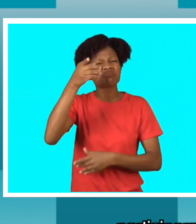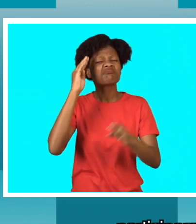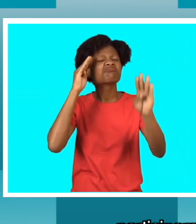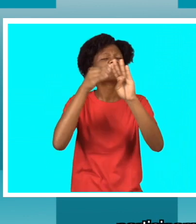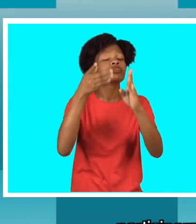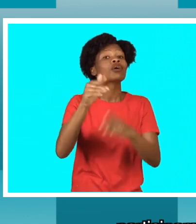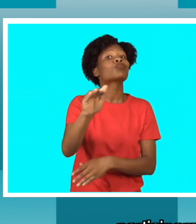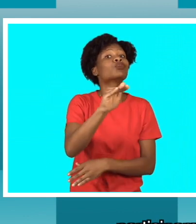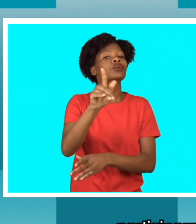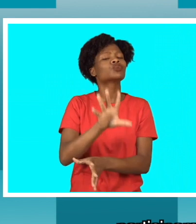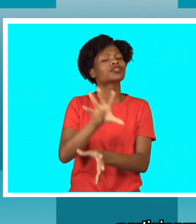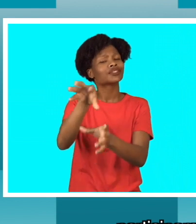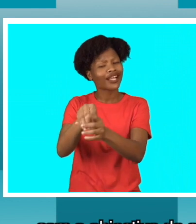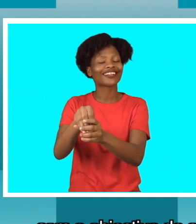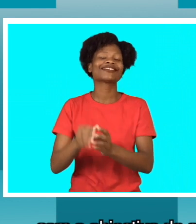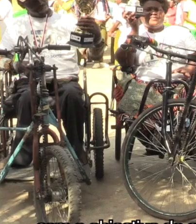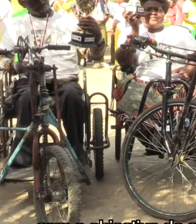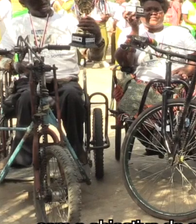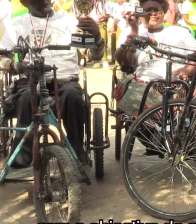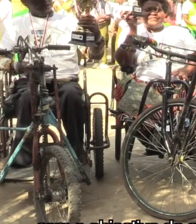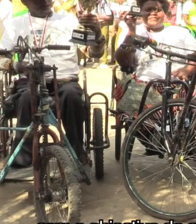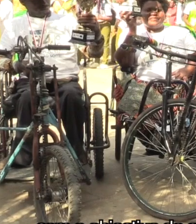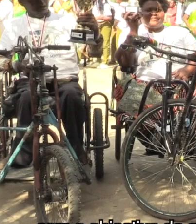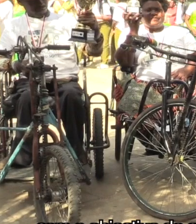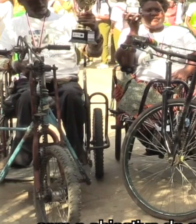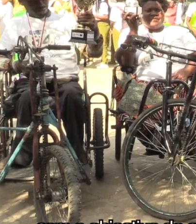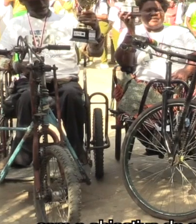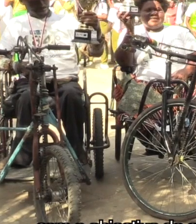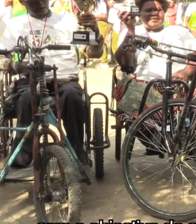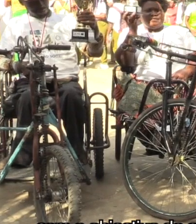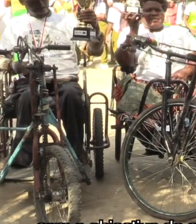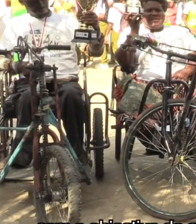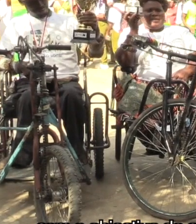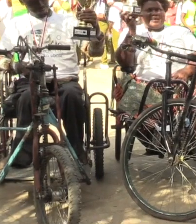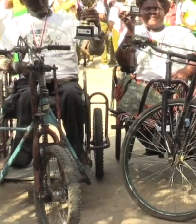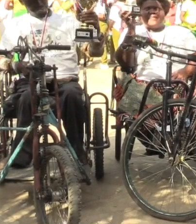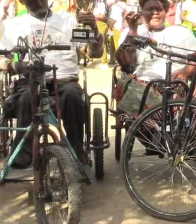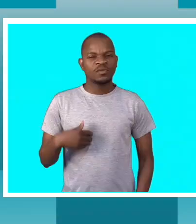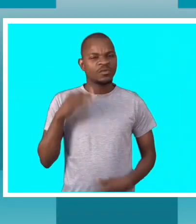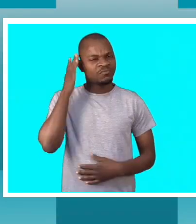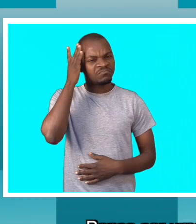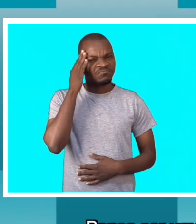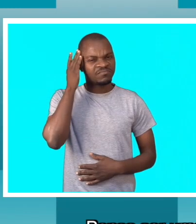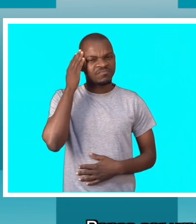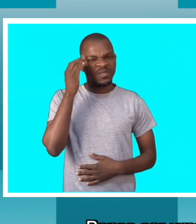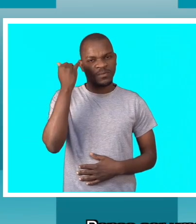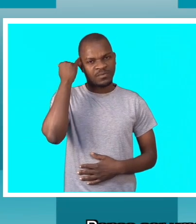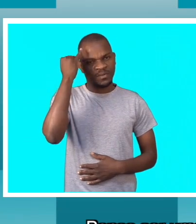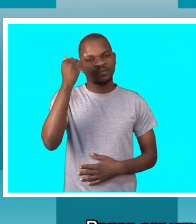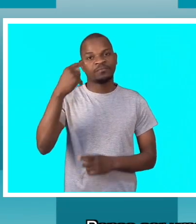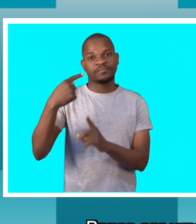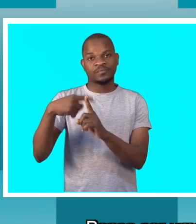realizada na cidade do Maputo com o objetivo de apelar à inclusão desta camada social. Acho que é uma boa